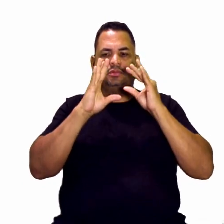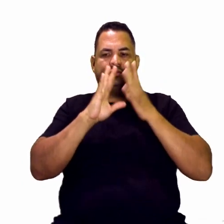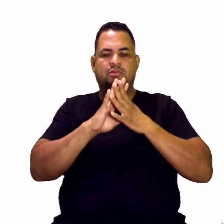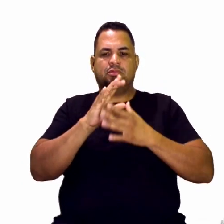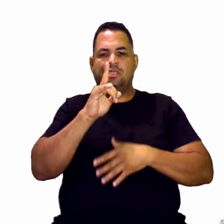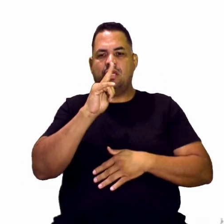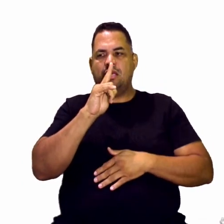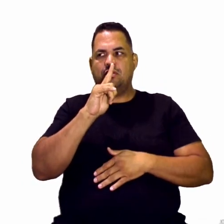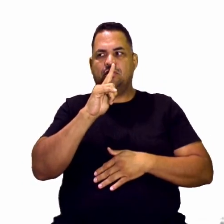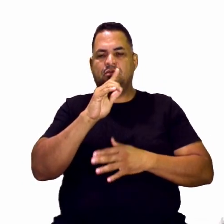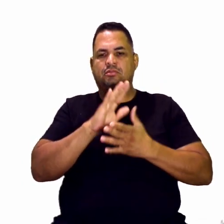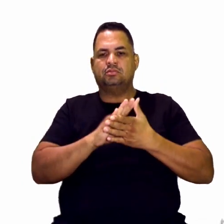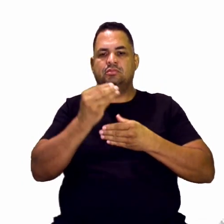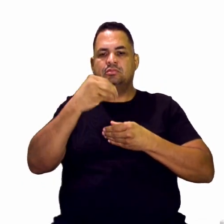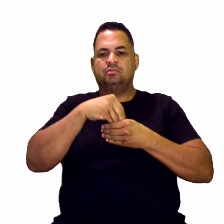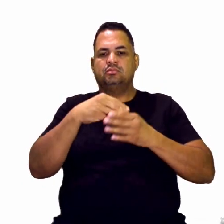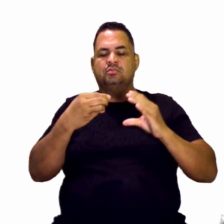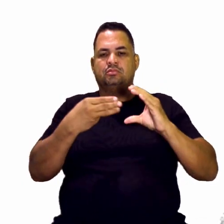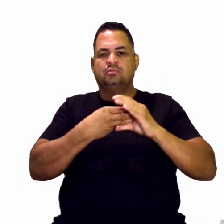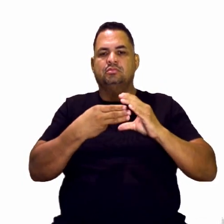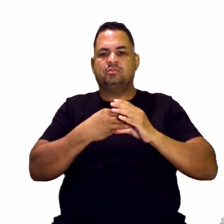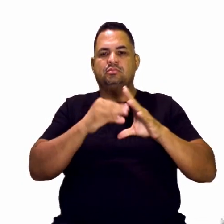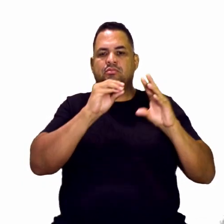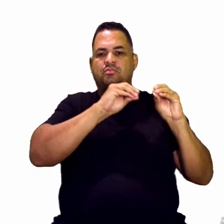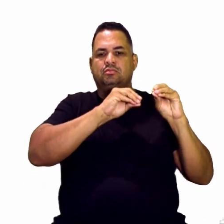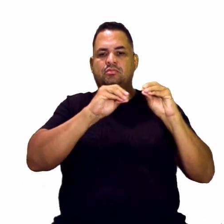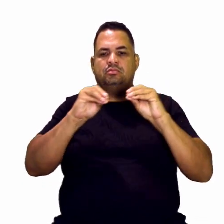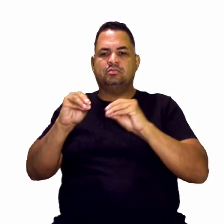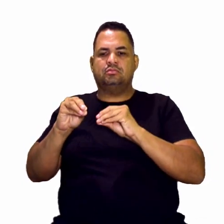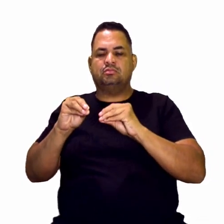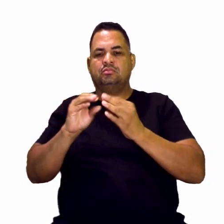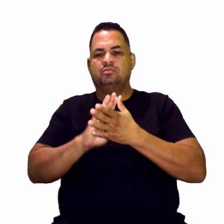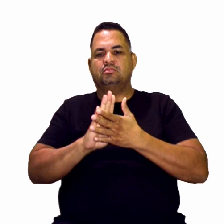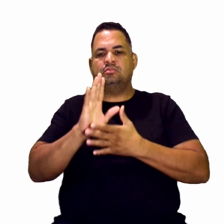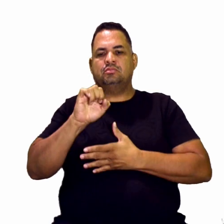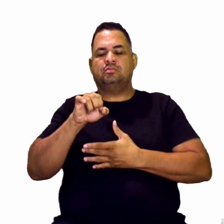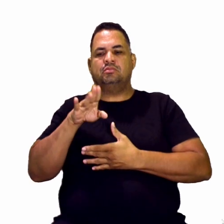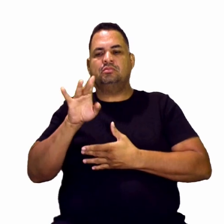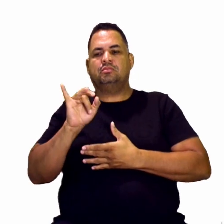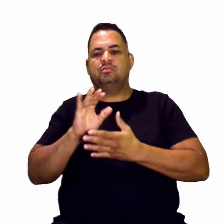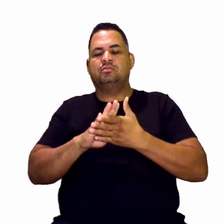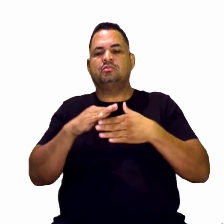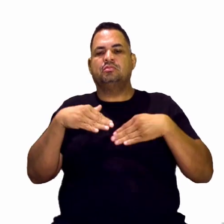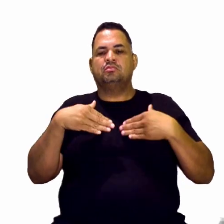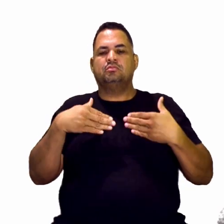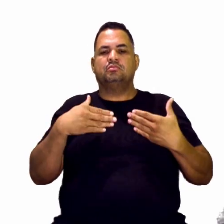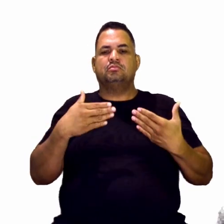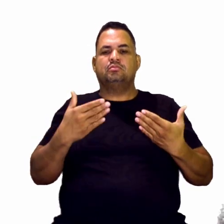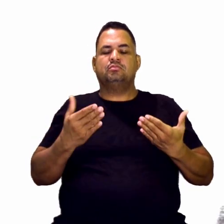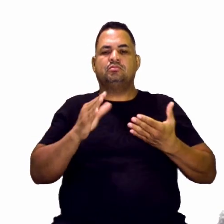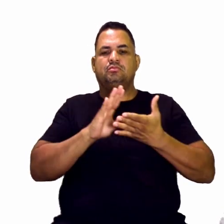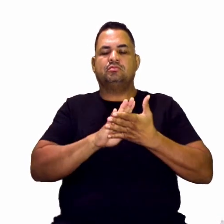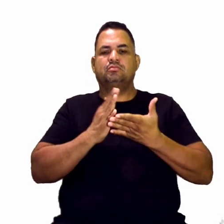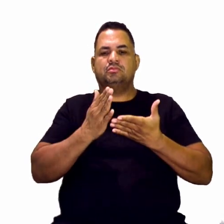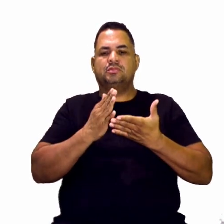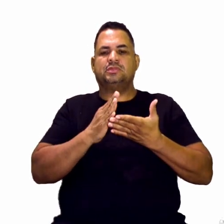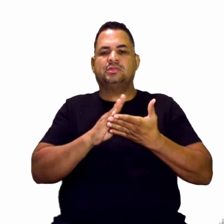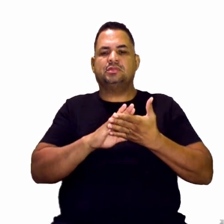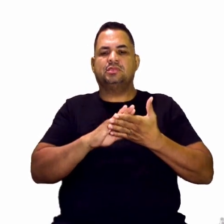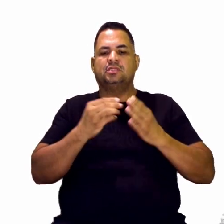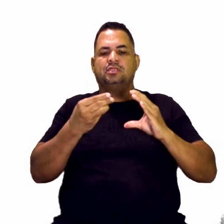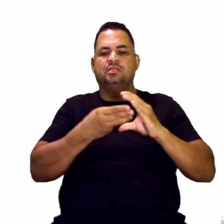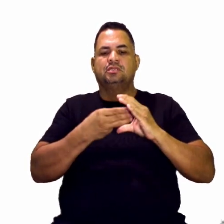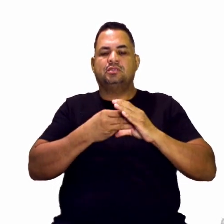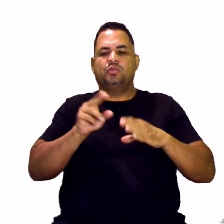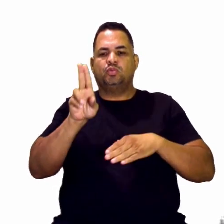regulação osmótica, tá? E transporte ativo é o transporte no qual a célula gasta energia,